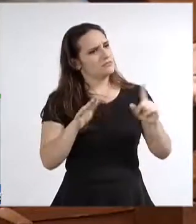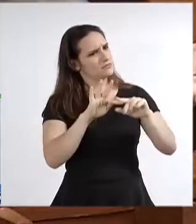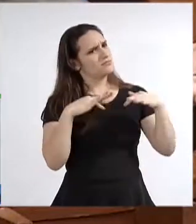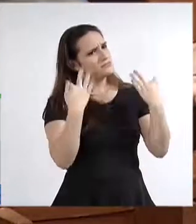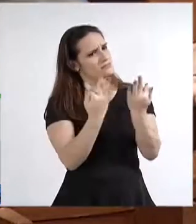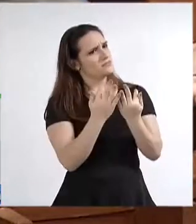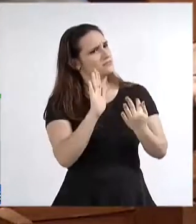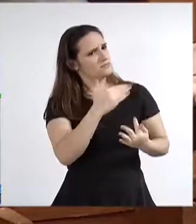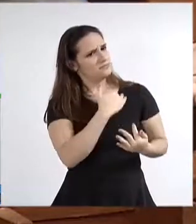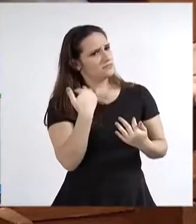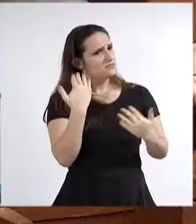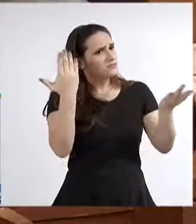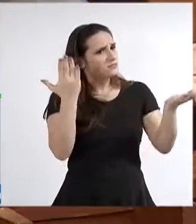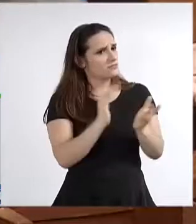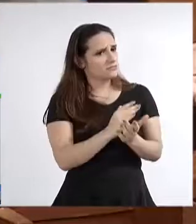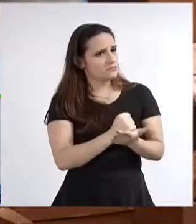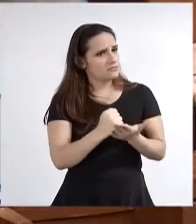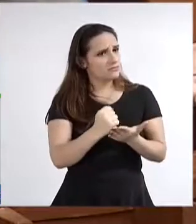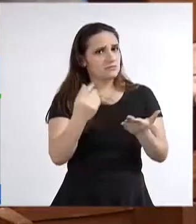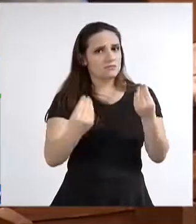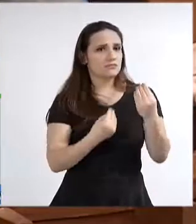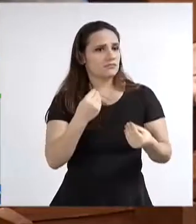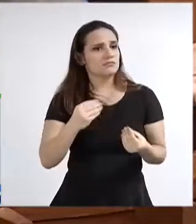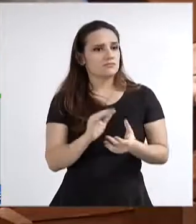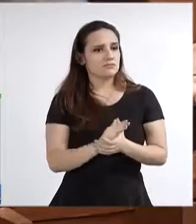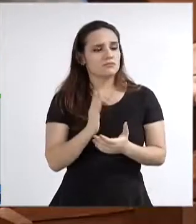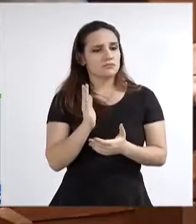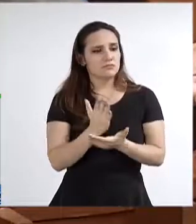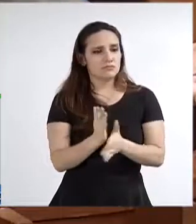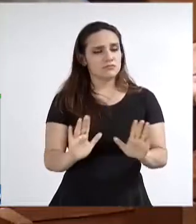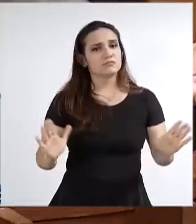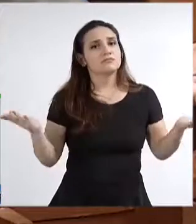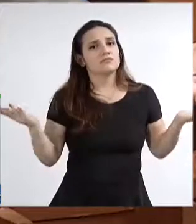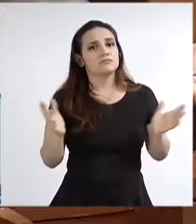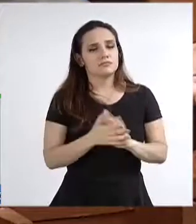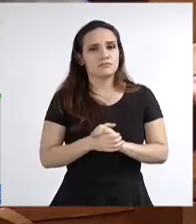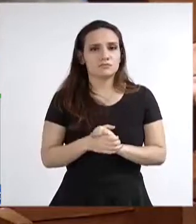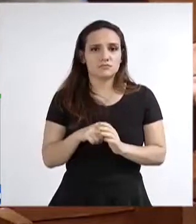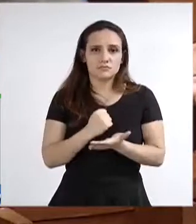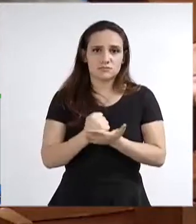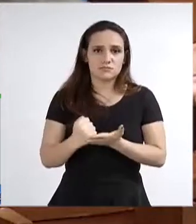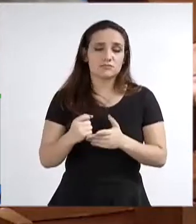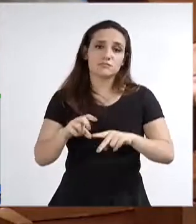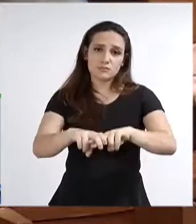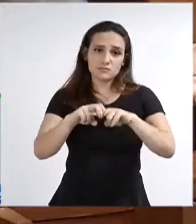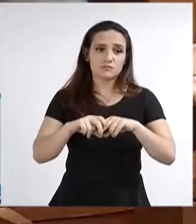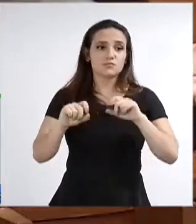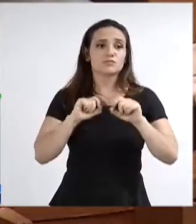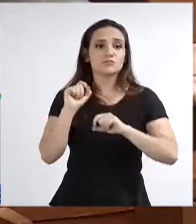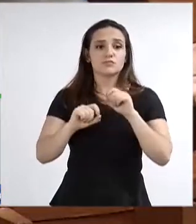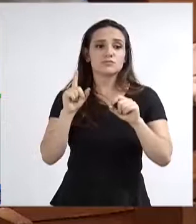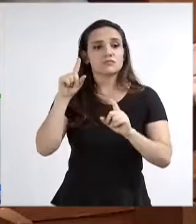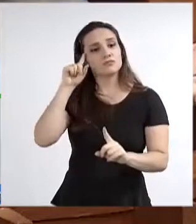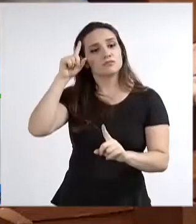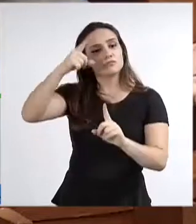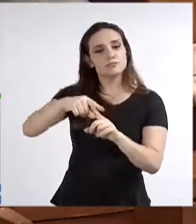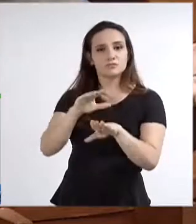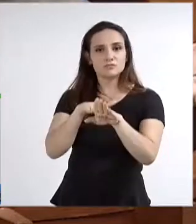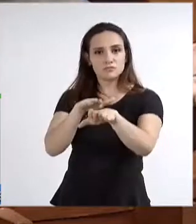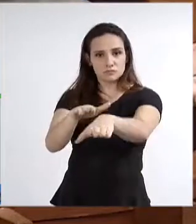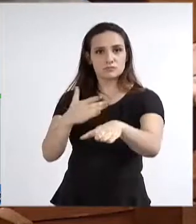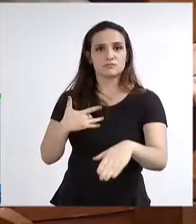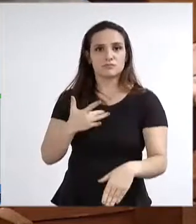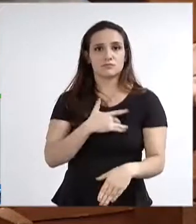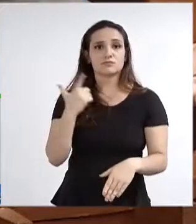já, às vezes, já morreu, o paciente já faleceu. E, na verdade, a Caravana da Saúde, ela objetiva principalmente